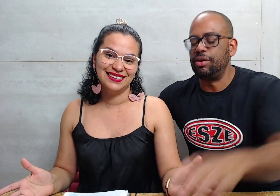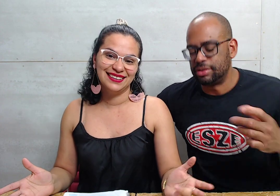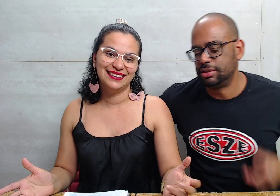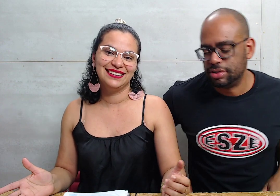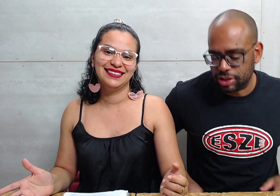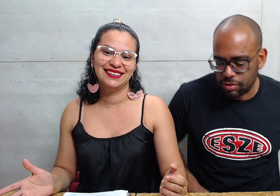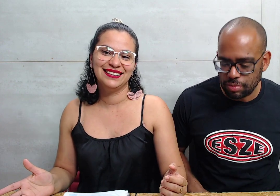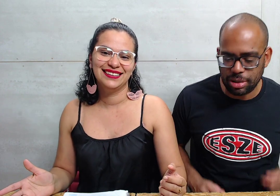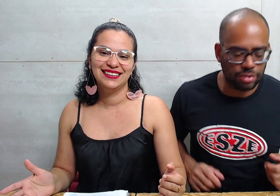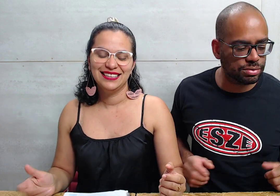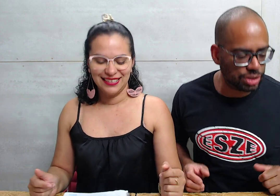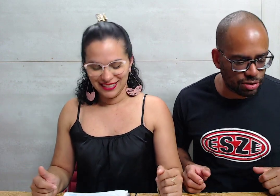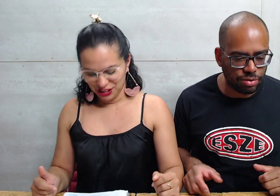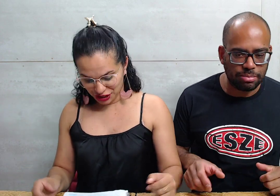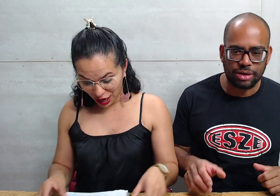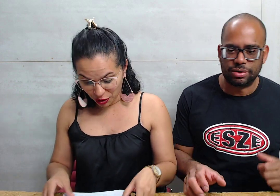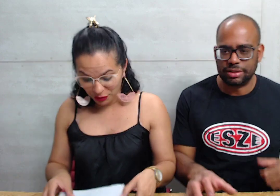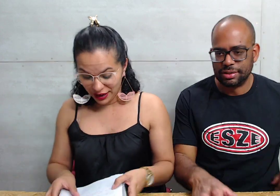falou, não.